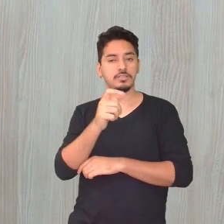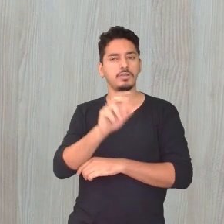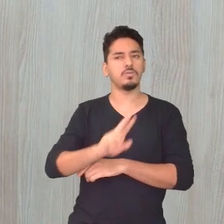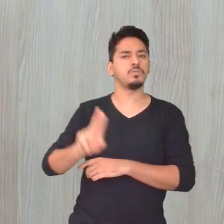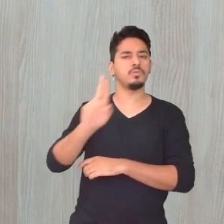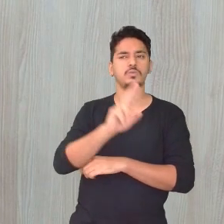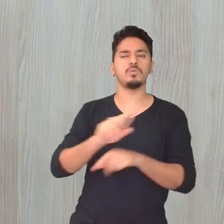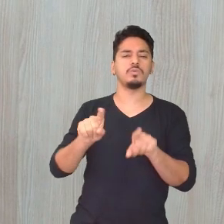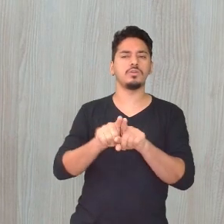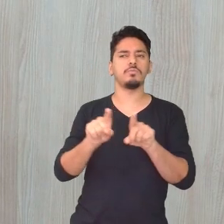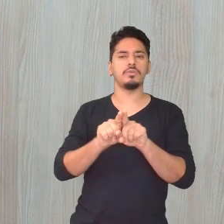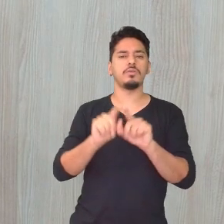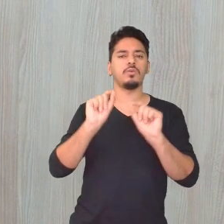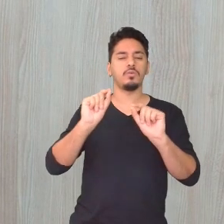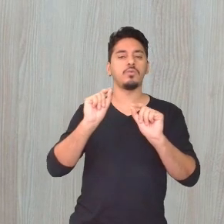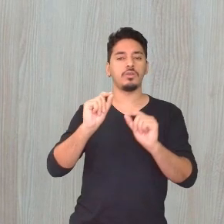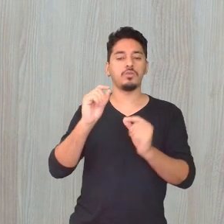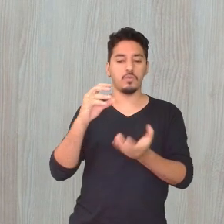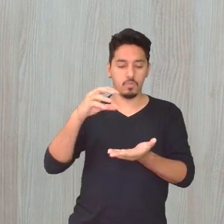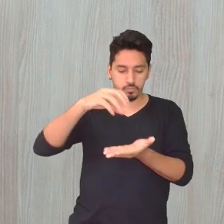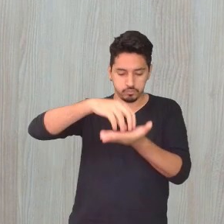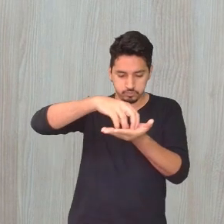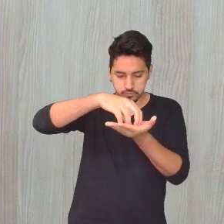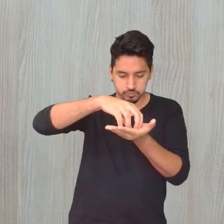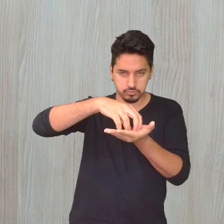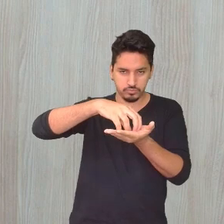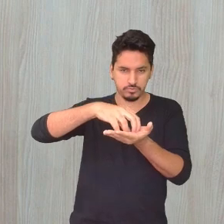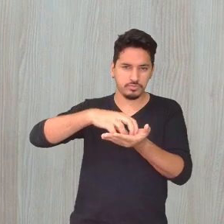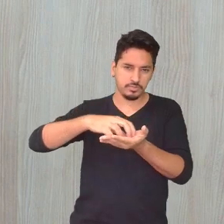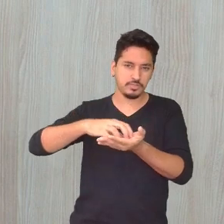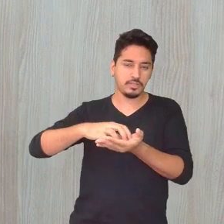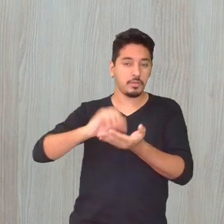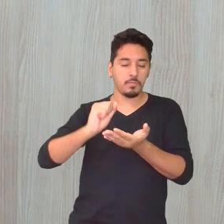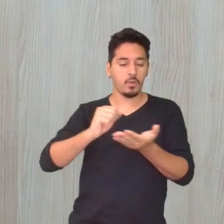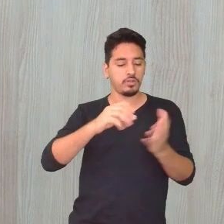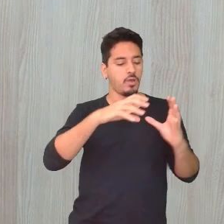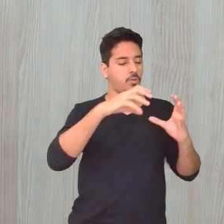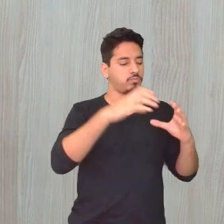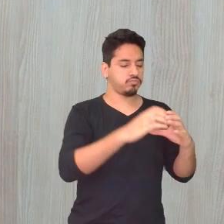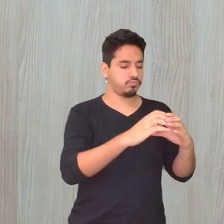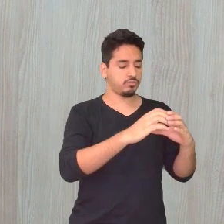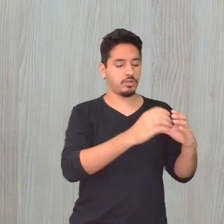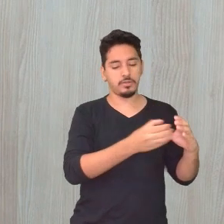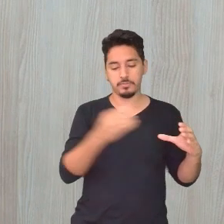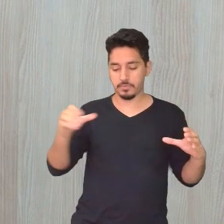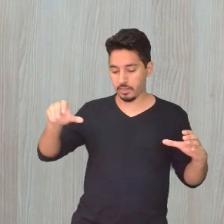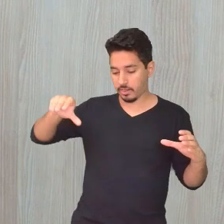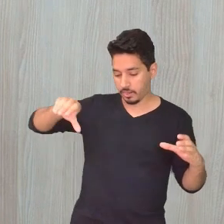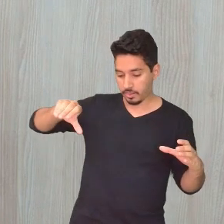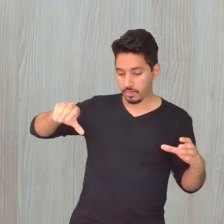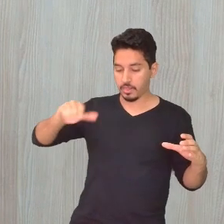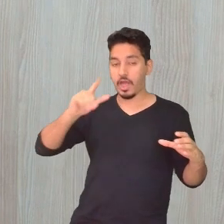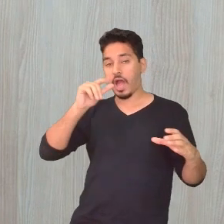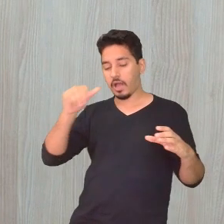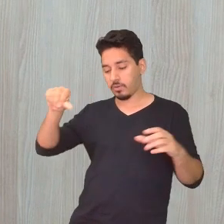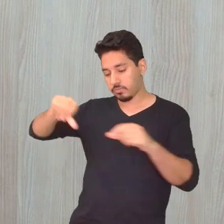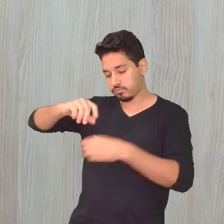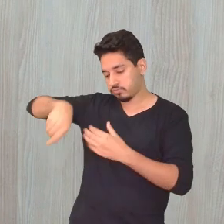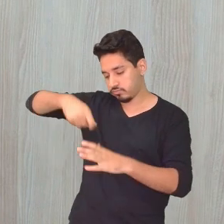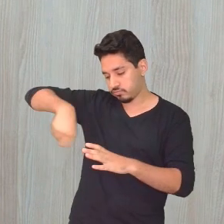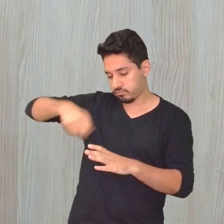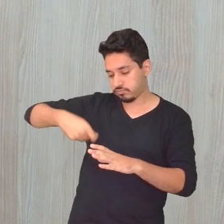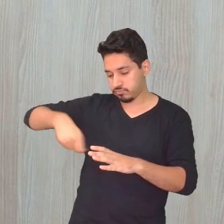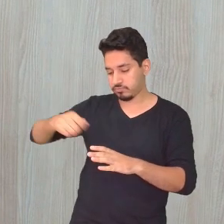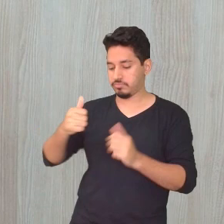usando muito, não é, a questão do concentrado, que a gente em casa vai poder diluir. Isso facilita na hora do transporte, mas é interessante também,